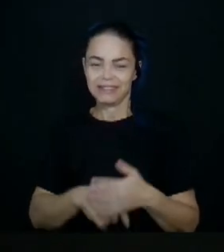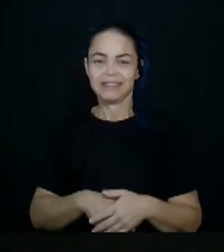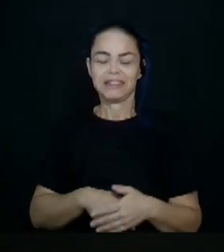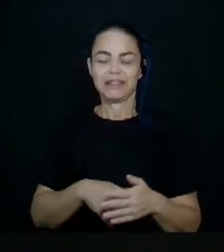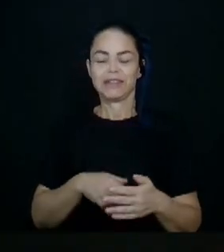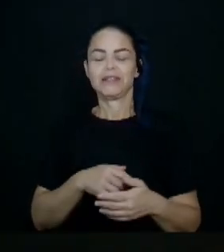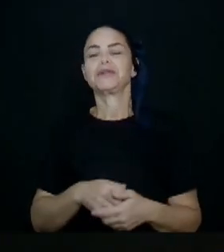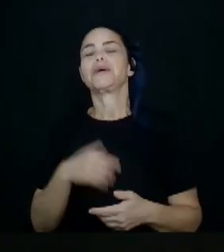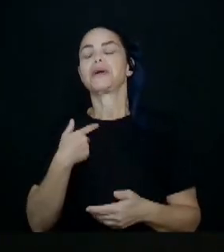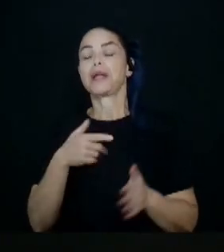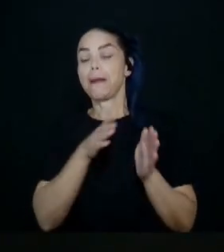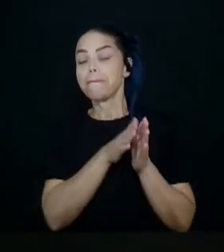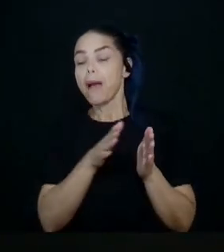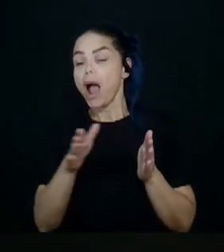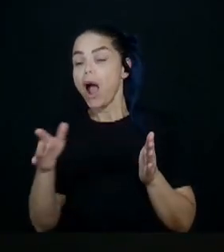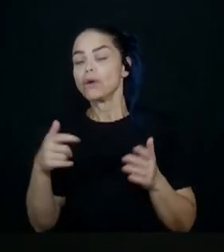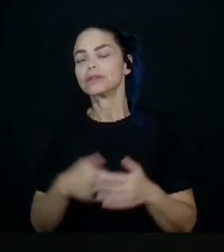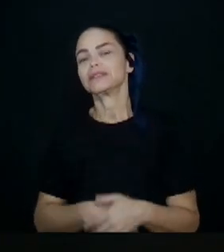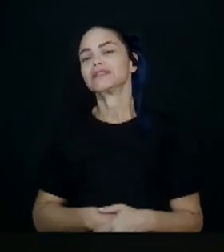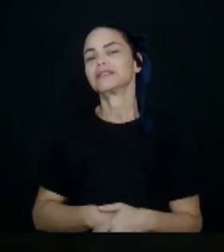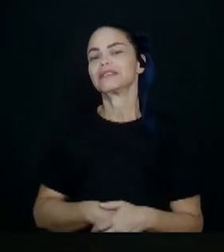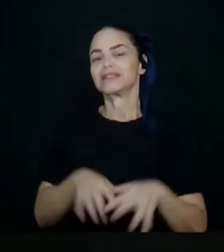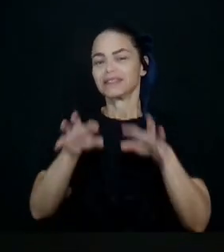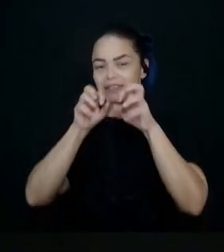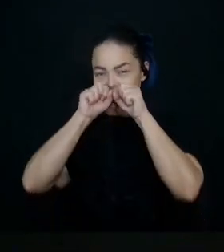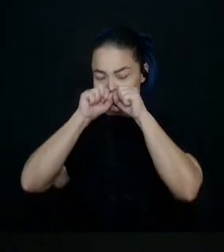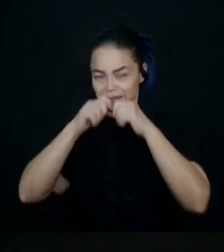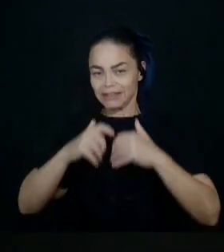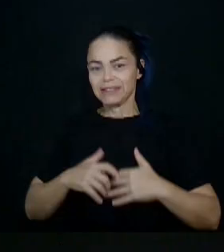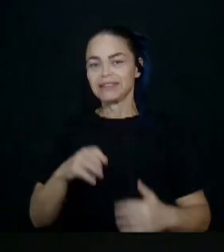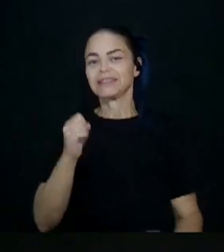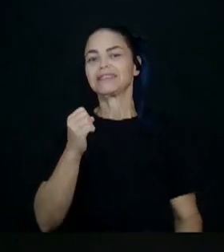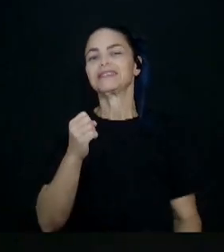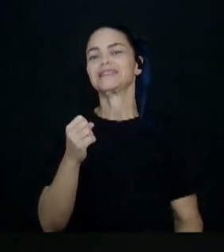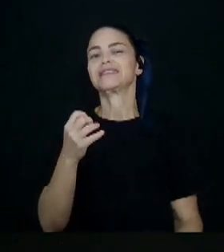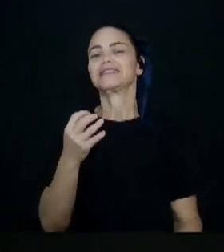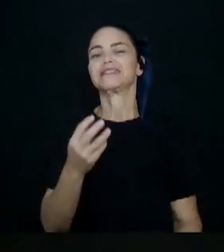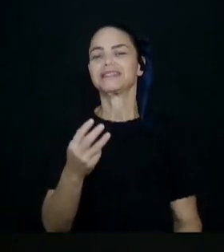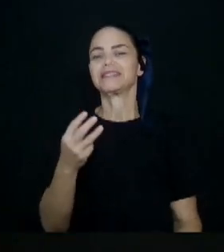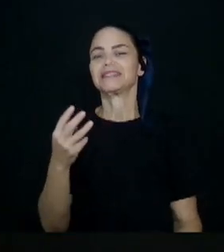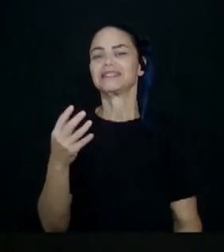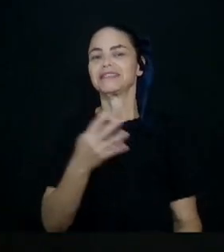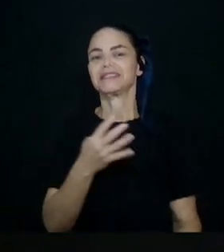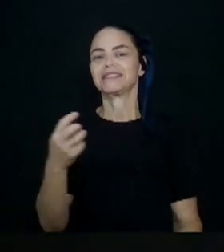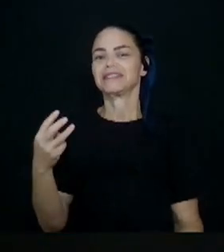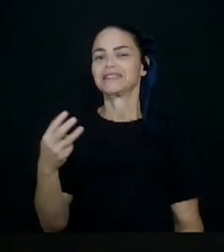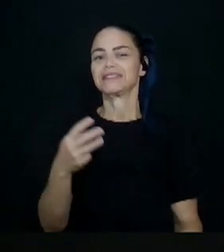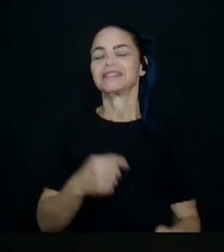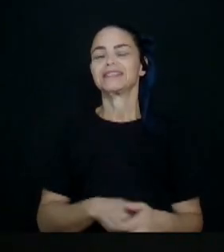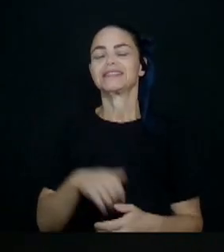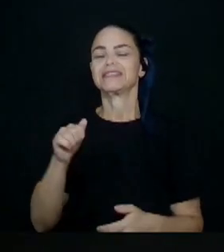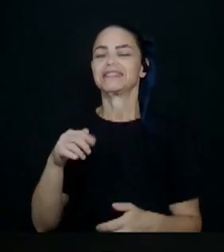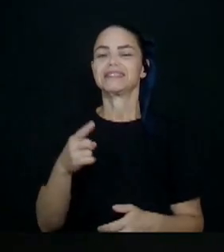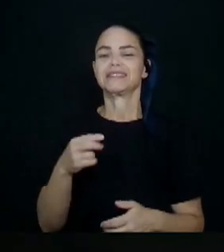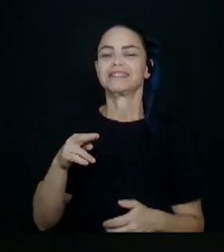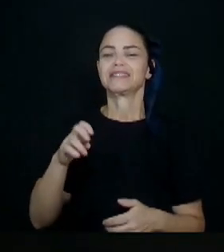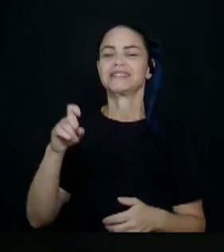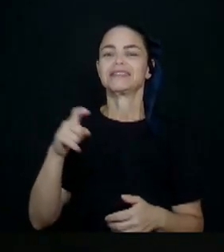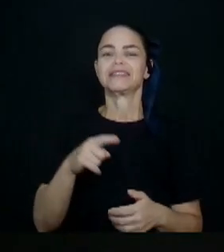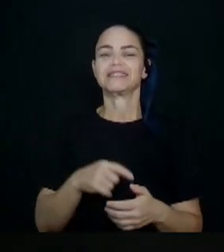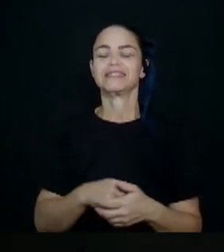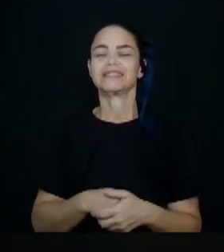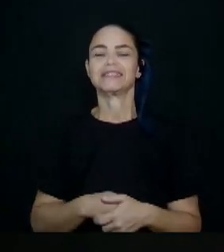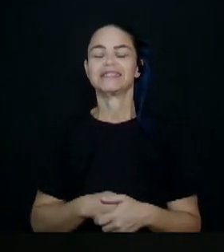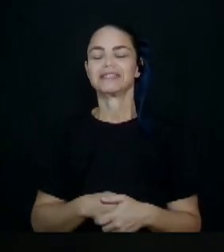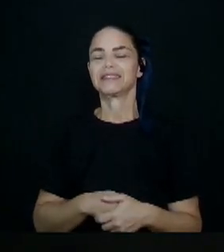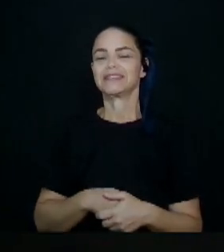Para quê? Respira, respira. 8h43, vamos lá, mais uma pergunta, a gente direciona para o André agora. Vamos ver quem é que está com a gente. Leandro